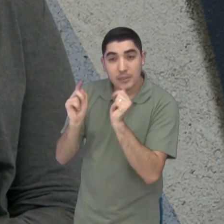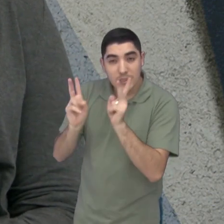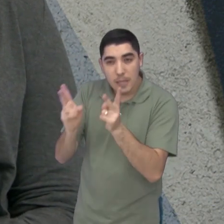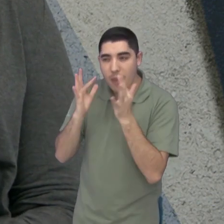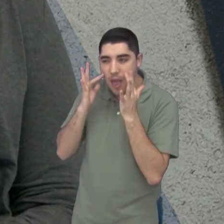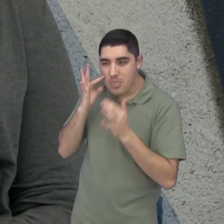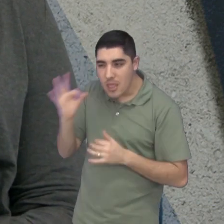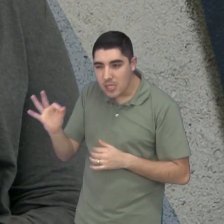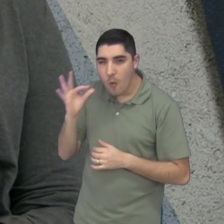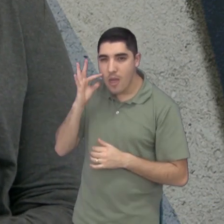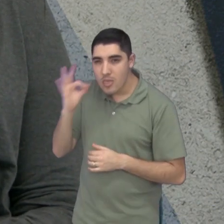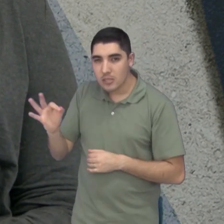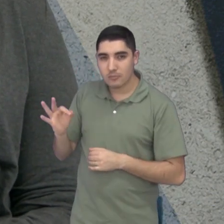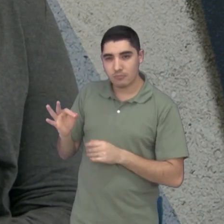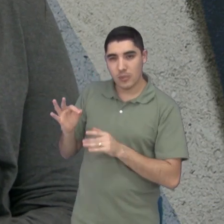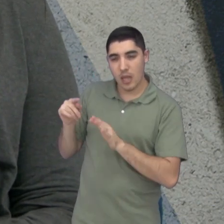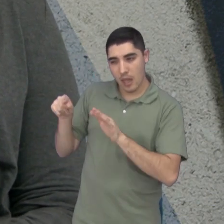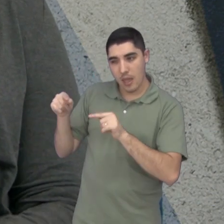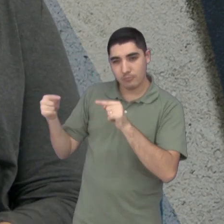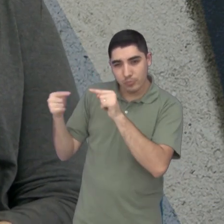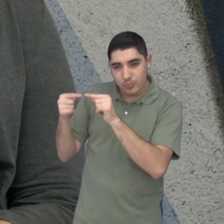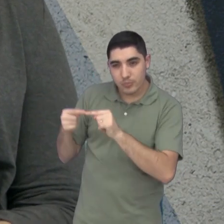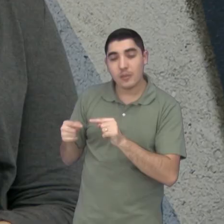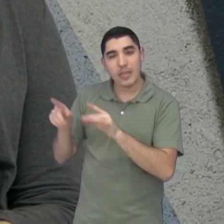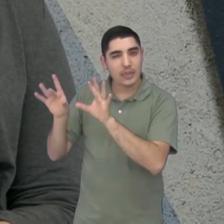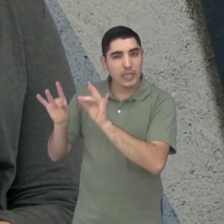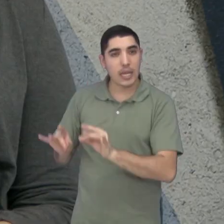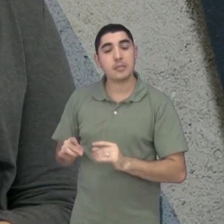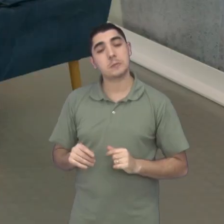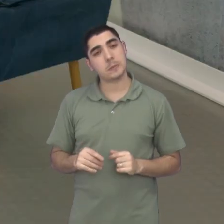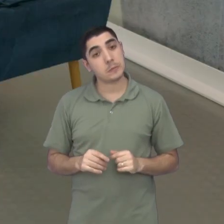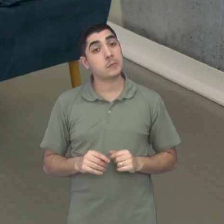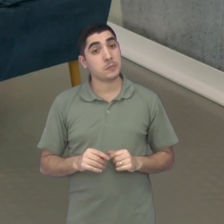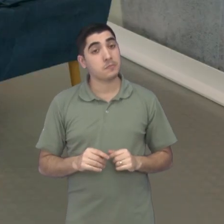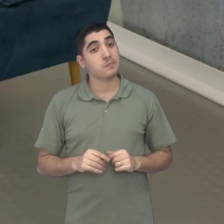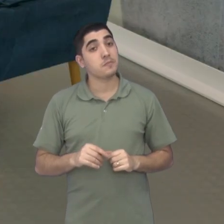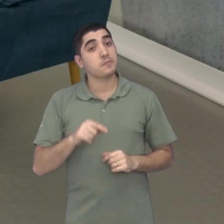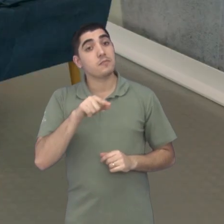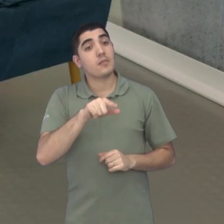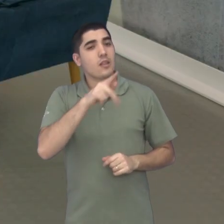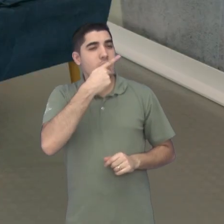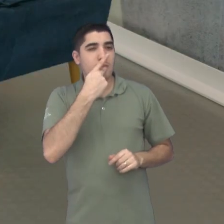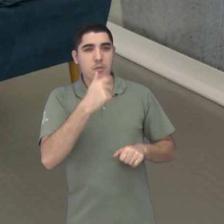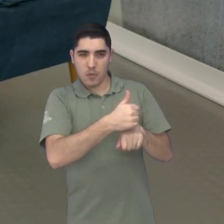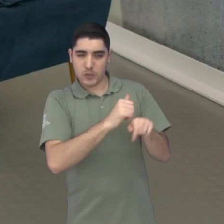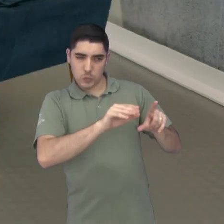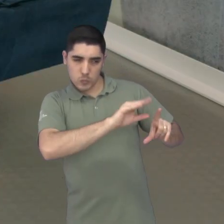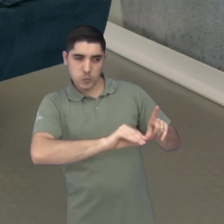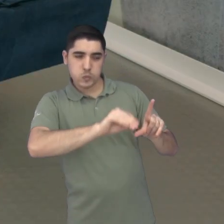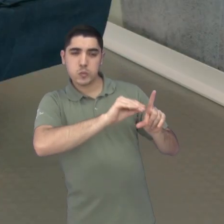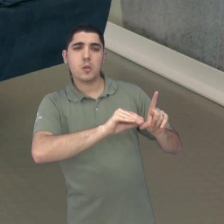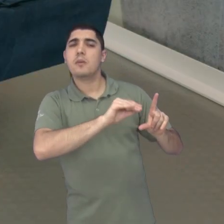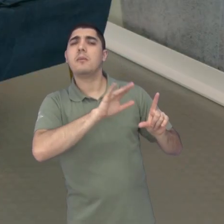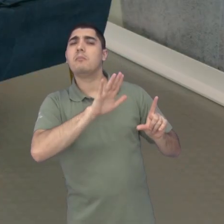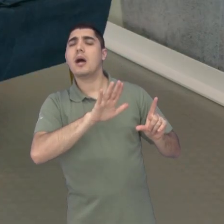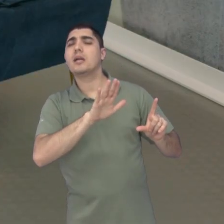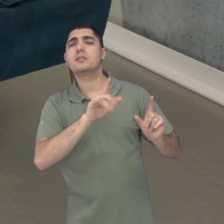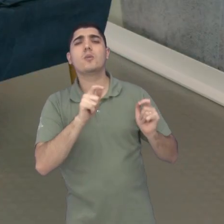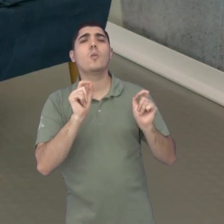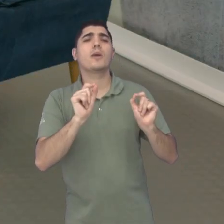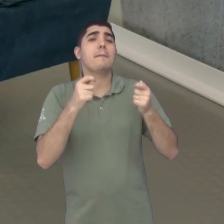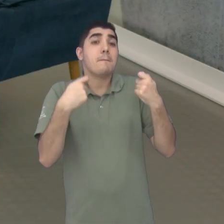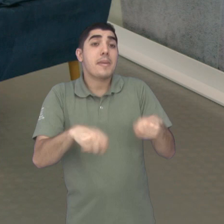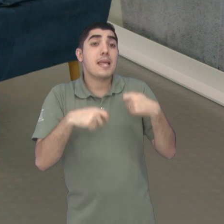que se atentar, né, a essas coisinhas também. Esses detalhes. A gente falou muito sobre o dublador, mas o